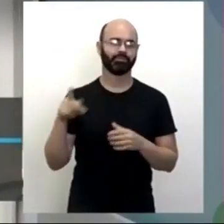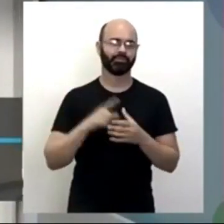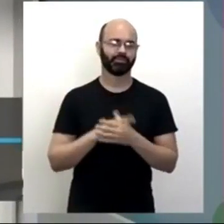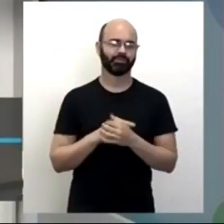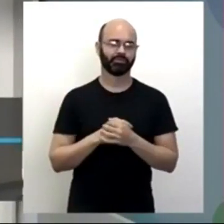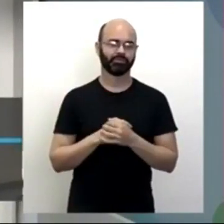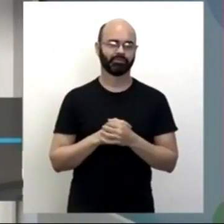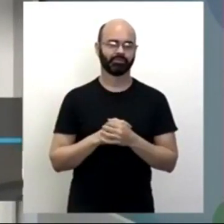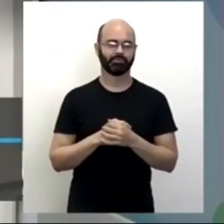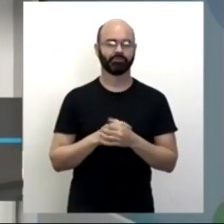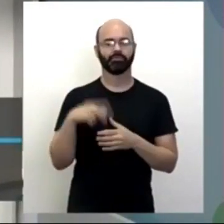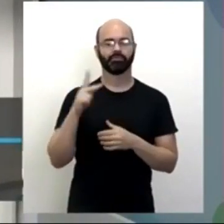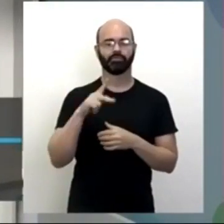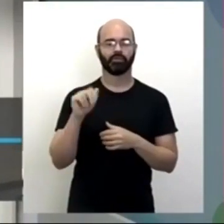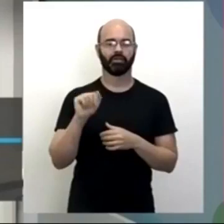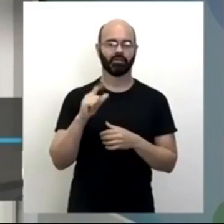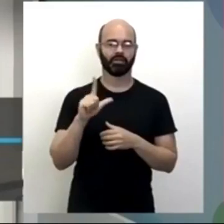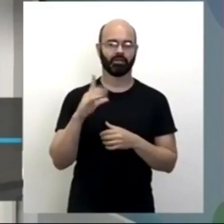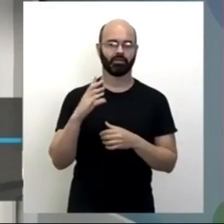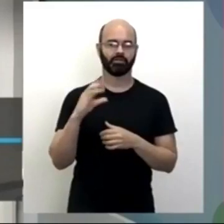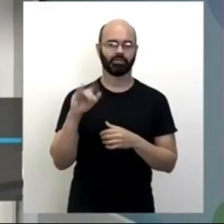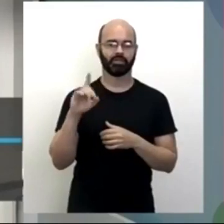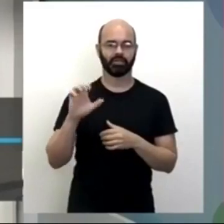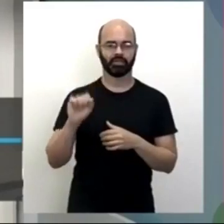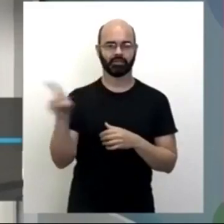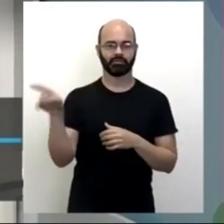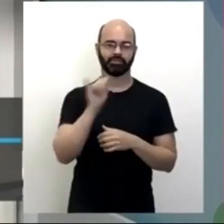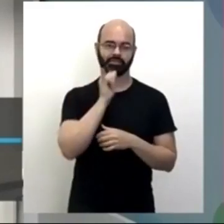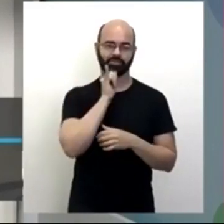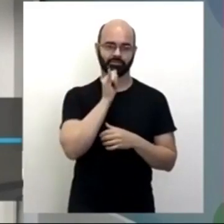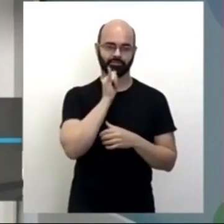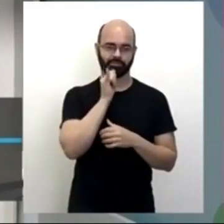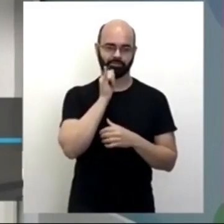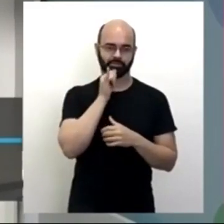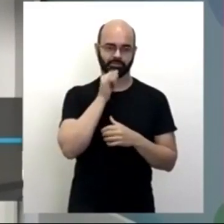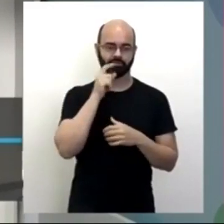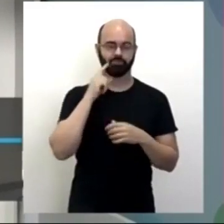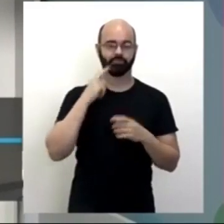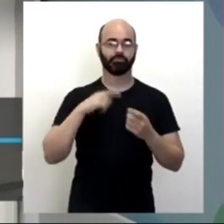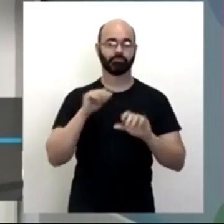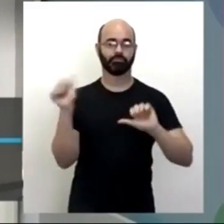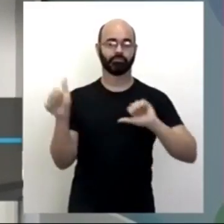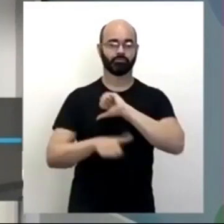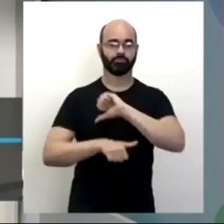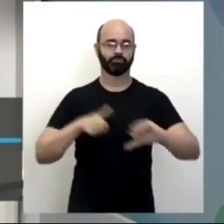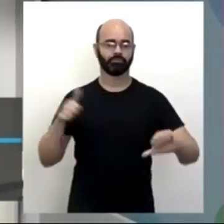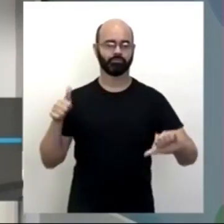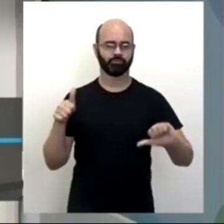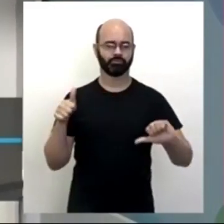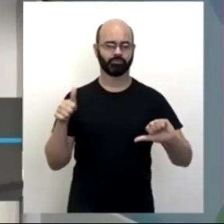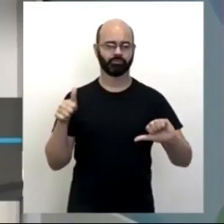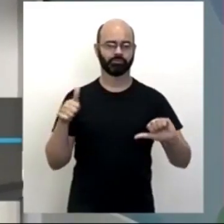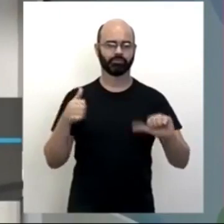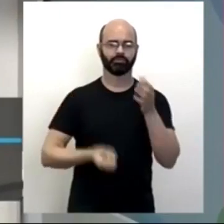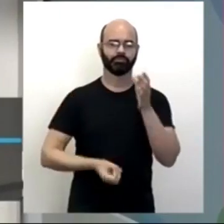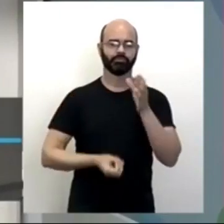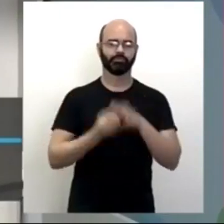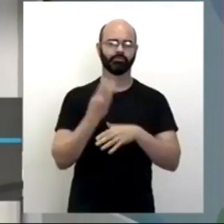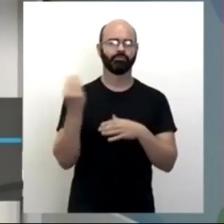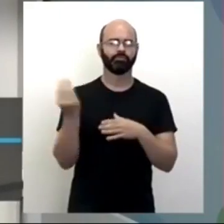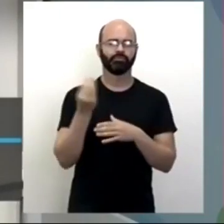professor Alcides, ele está exemplificando. Então, as transformações da Revolução Industrial, né, geram uma